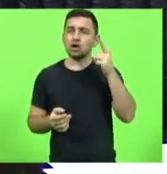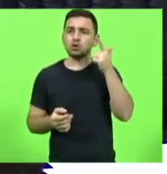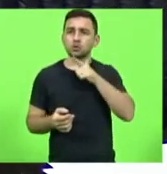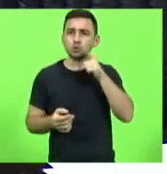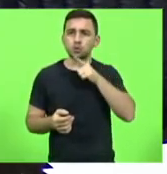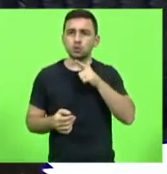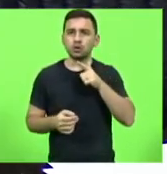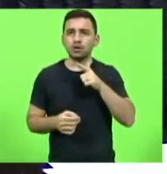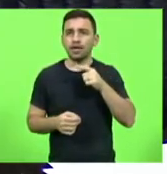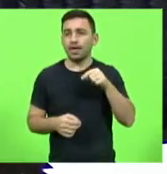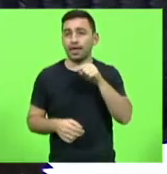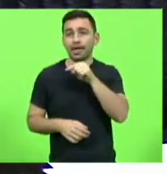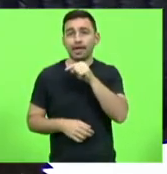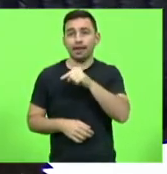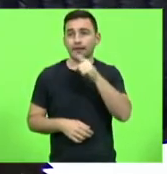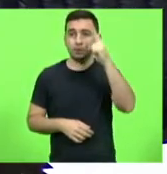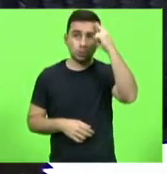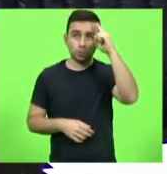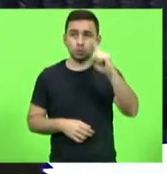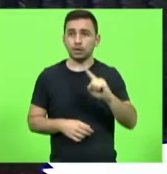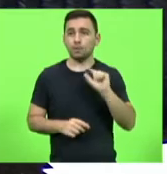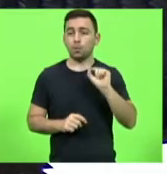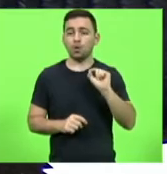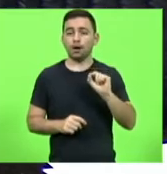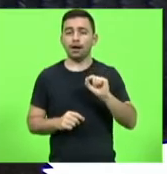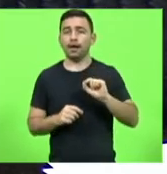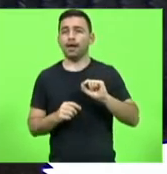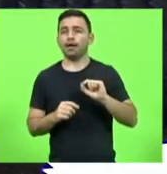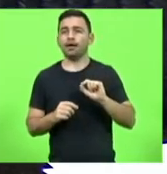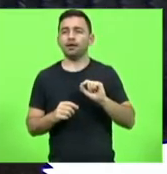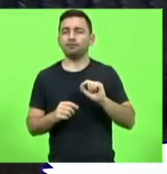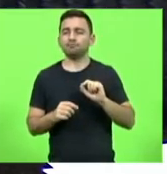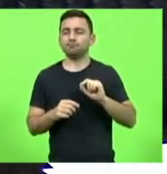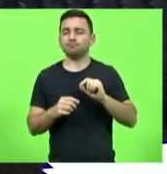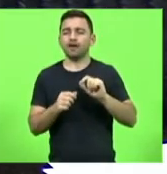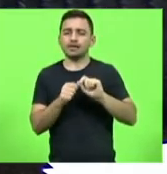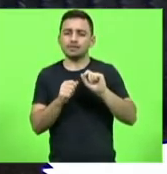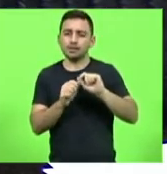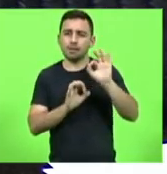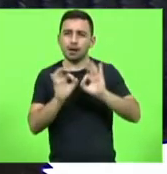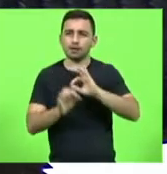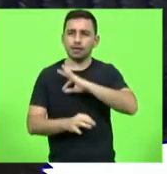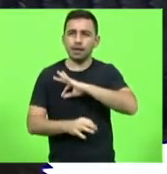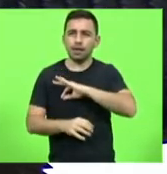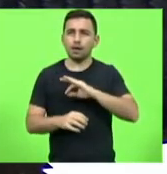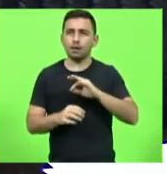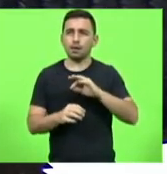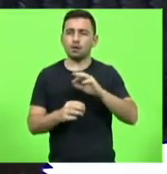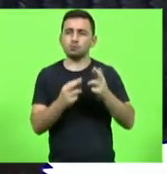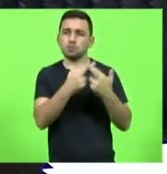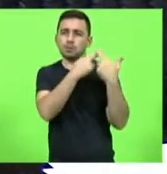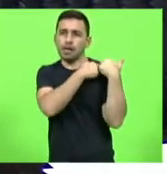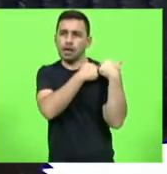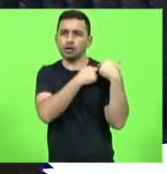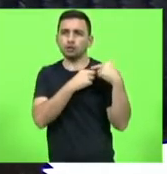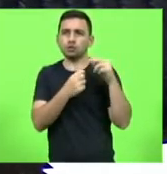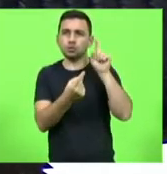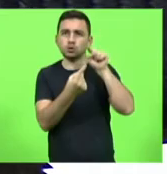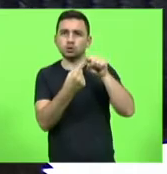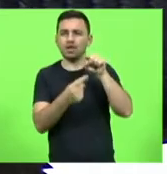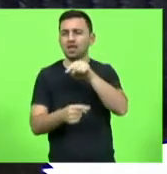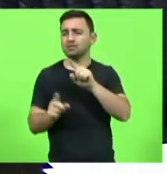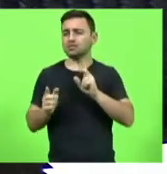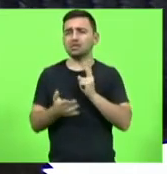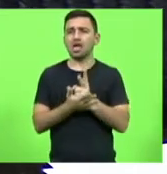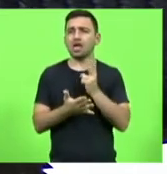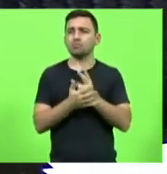sabe o que é duplicata de empresa, rodar folha de pagamento, ele não sabe o que é responsabilidade, meta de venda, ele sempre foi um servidor público. Quando